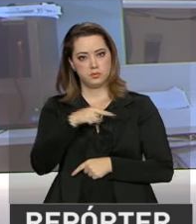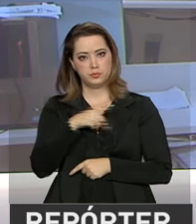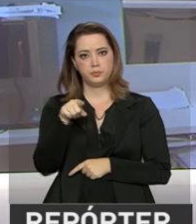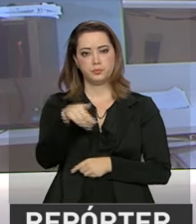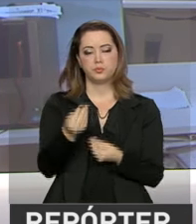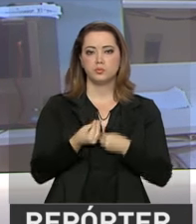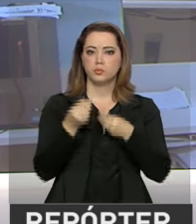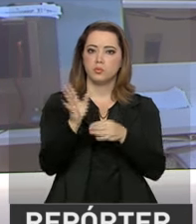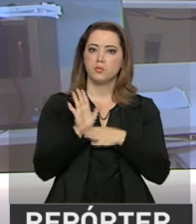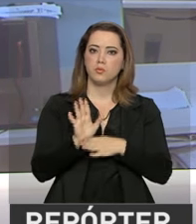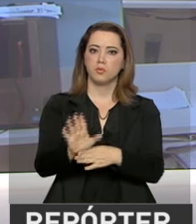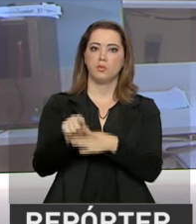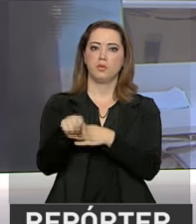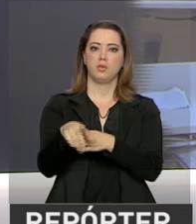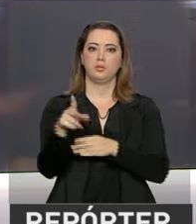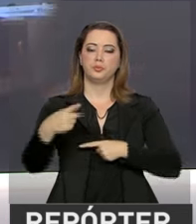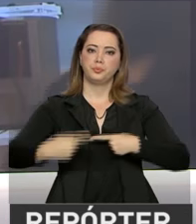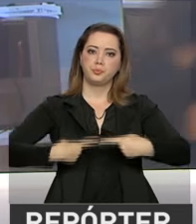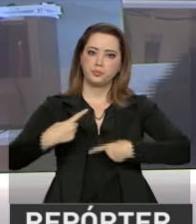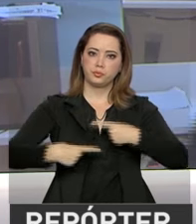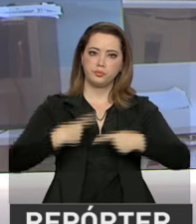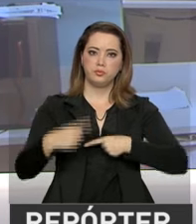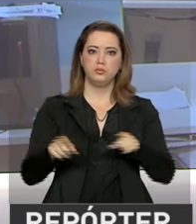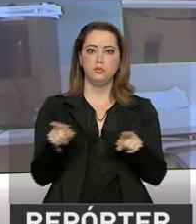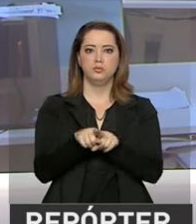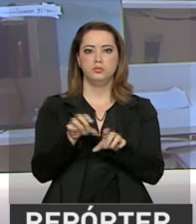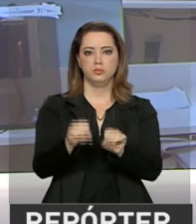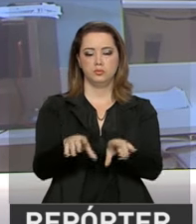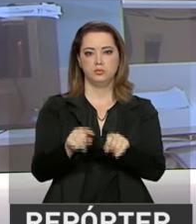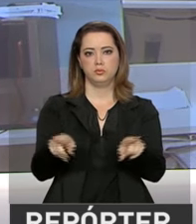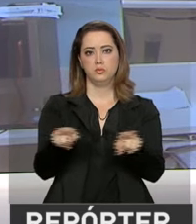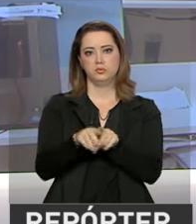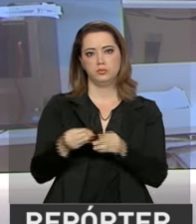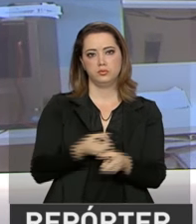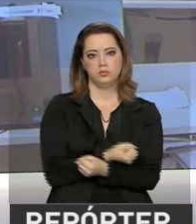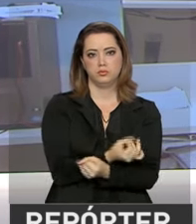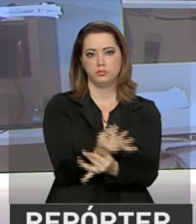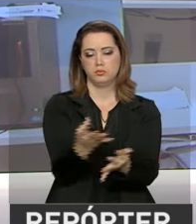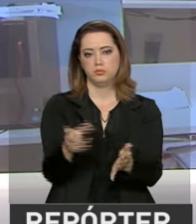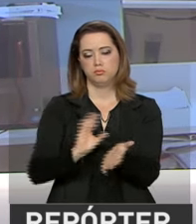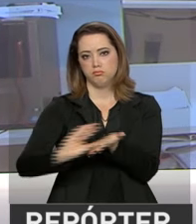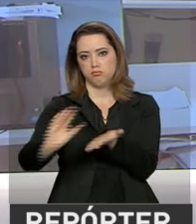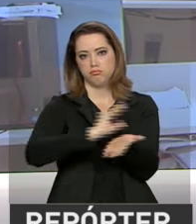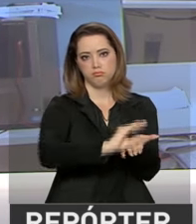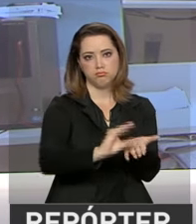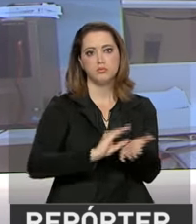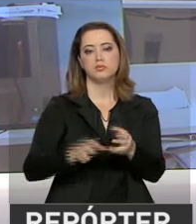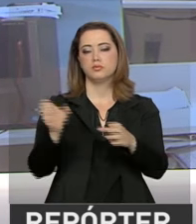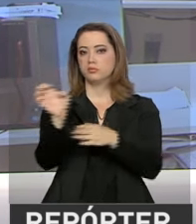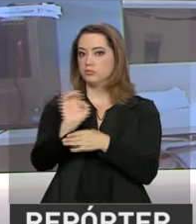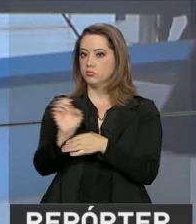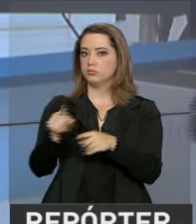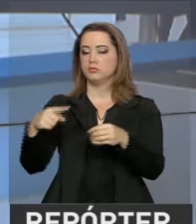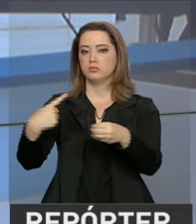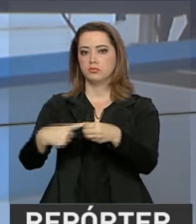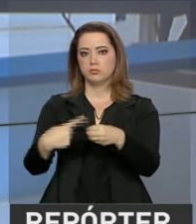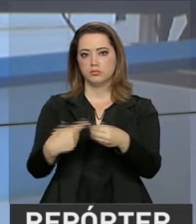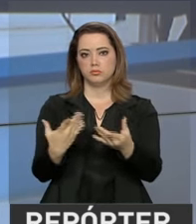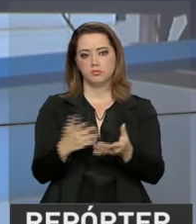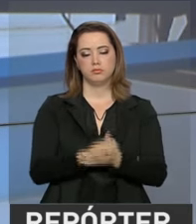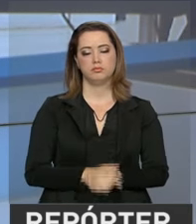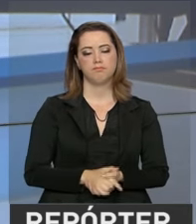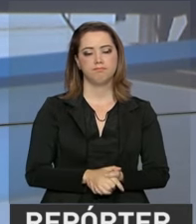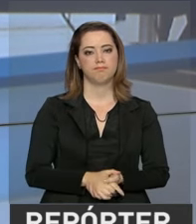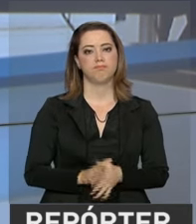para a definição de políticas públicas de educação e para a distribuição de recursos para estados e municípios. Muita